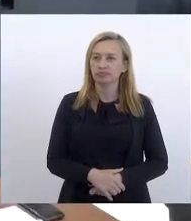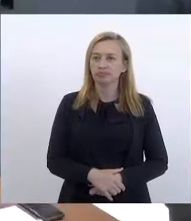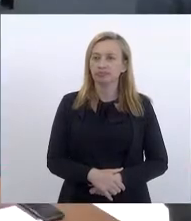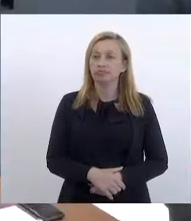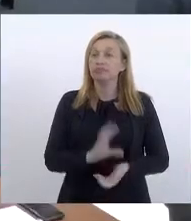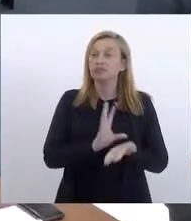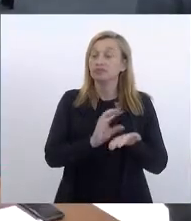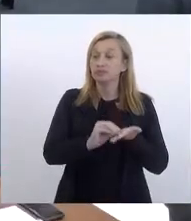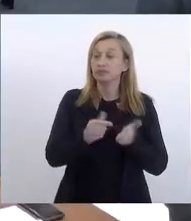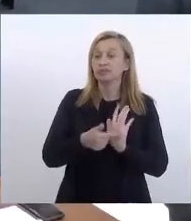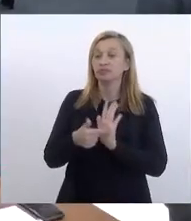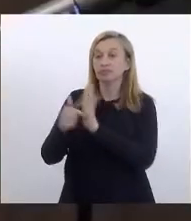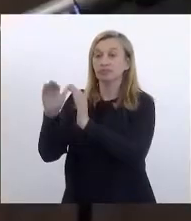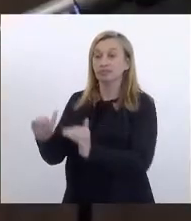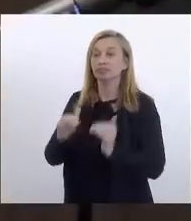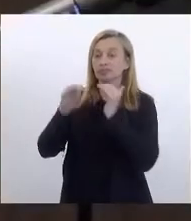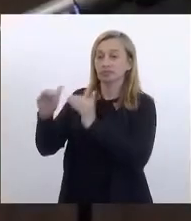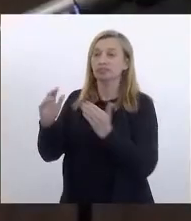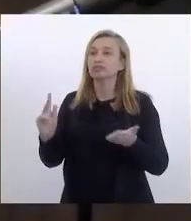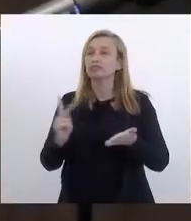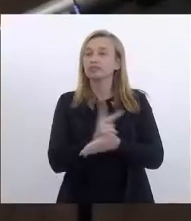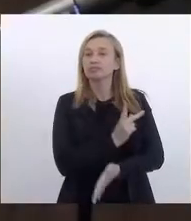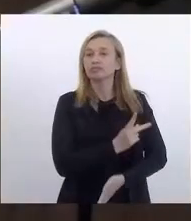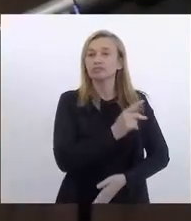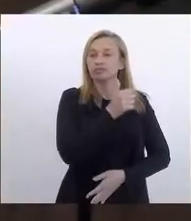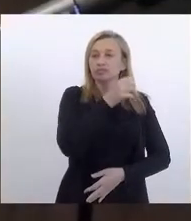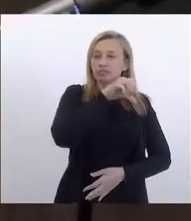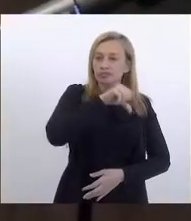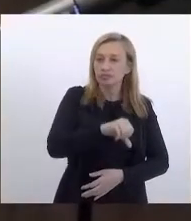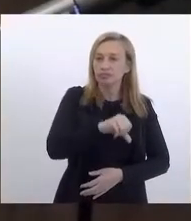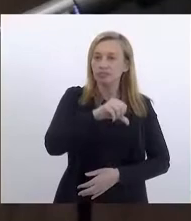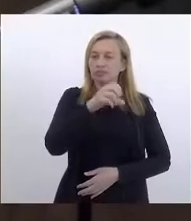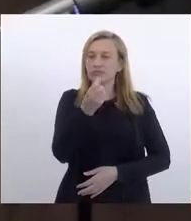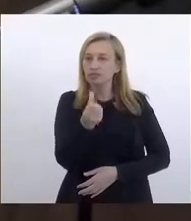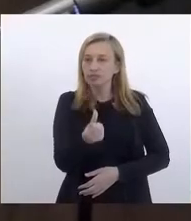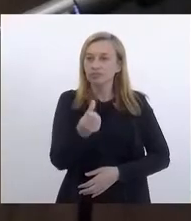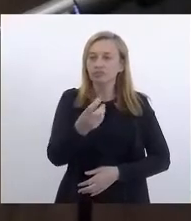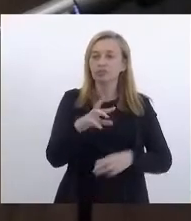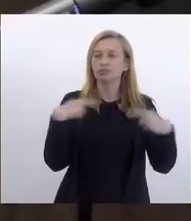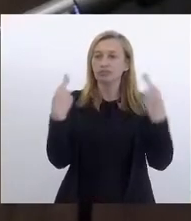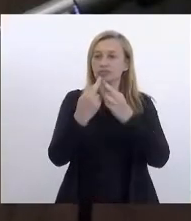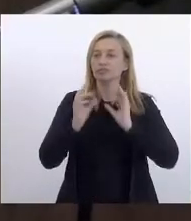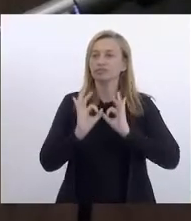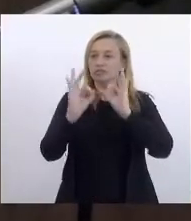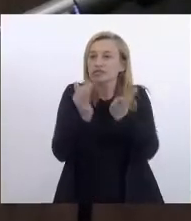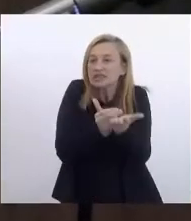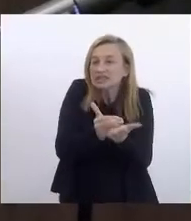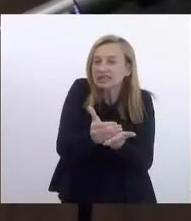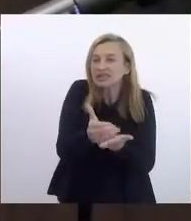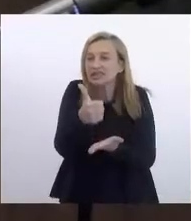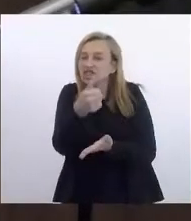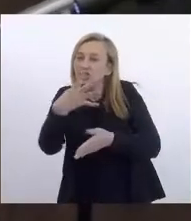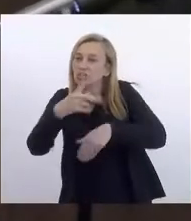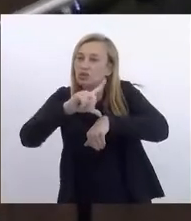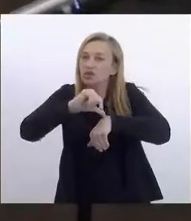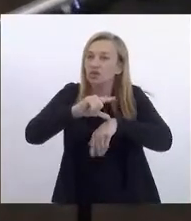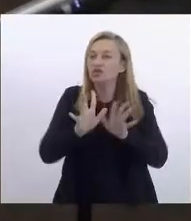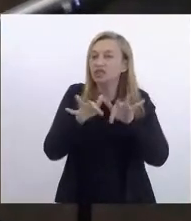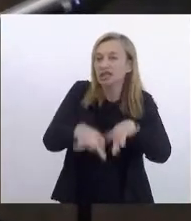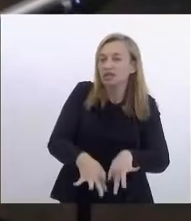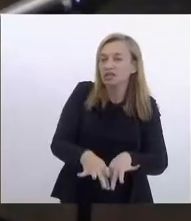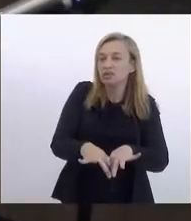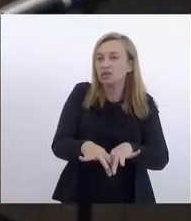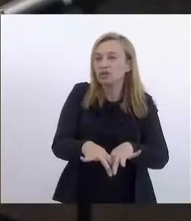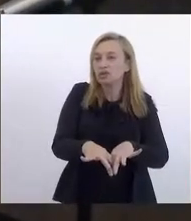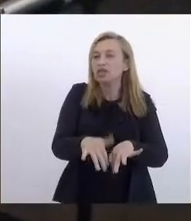A ata reflete com exatidão ocorrido na 96ª sessão ordinária que, iniciada às 14 horas, encerrou